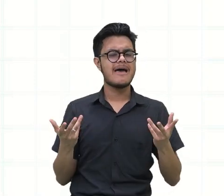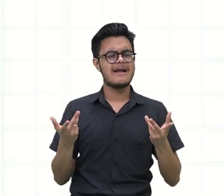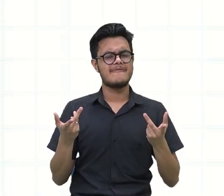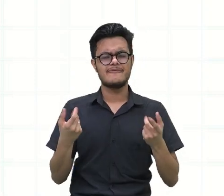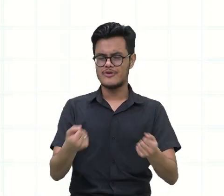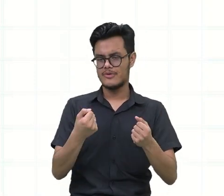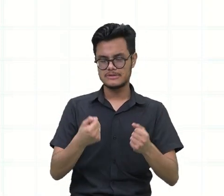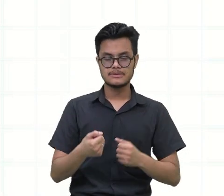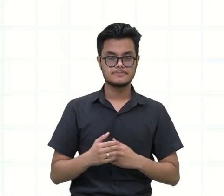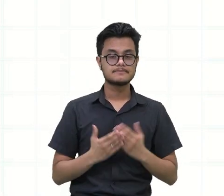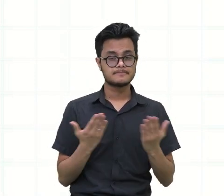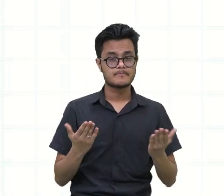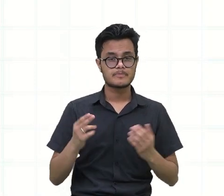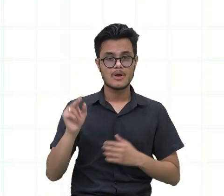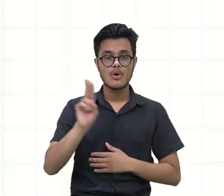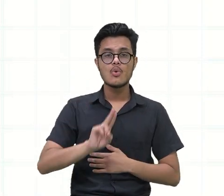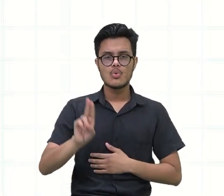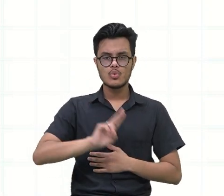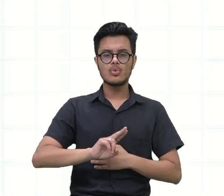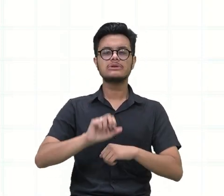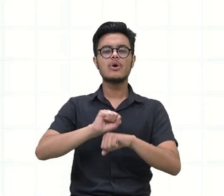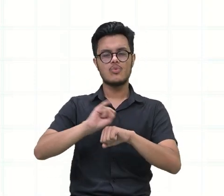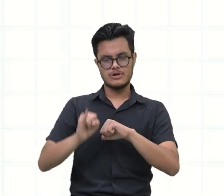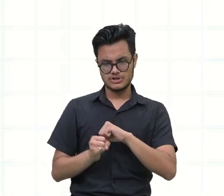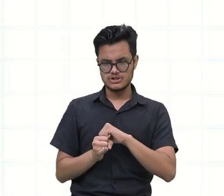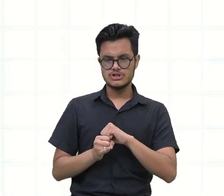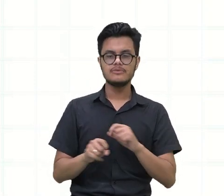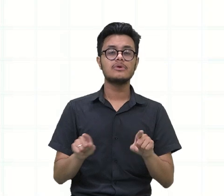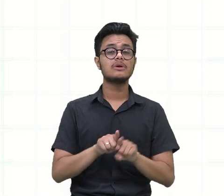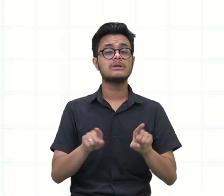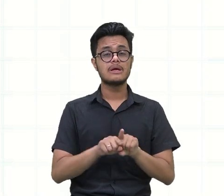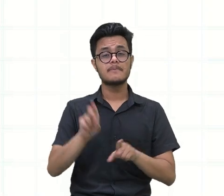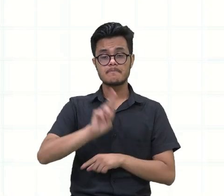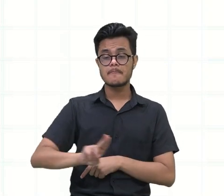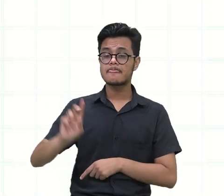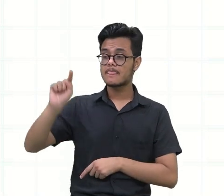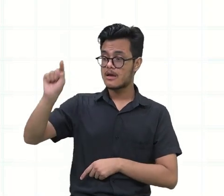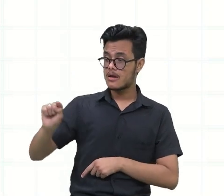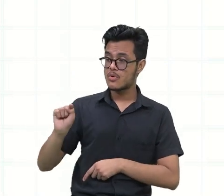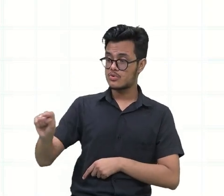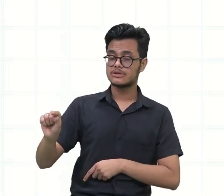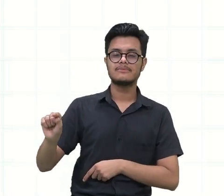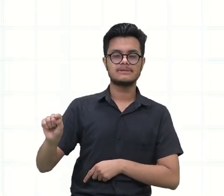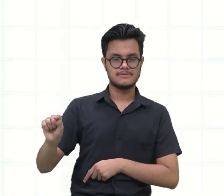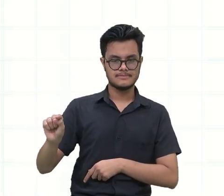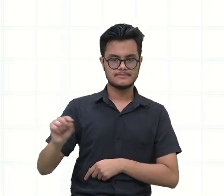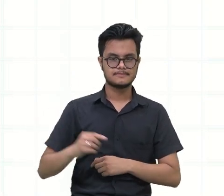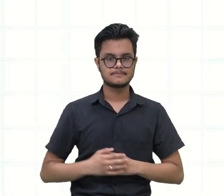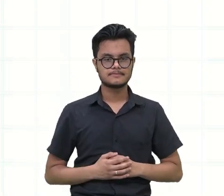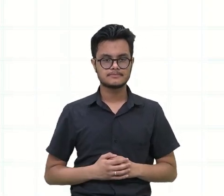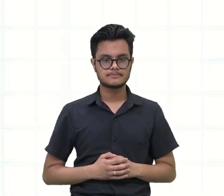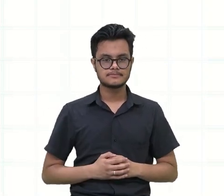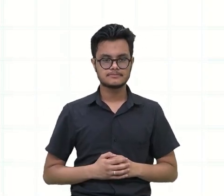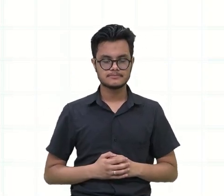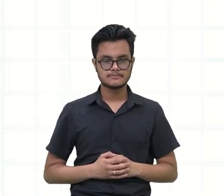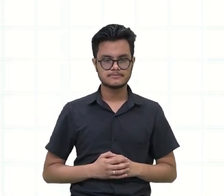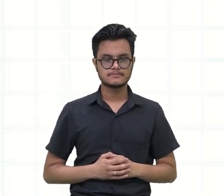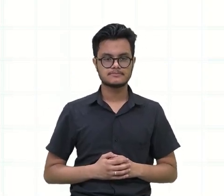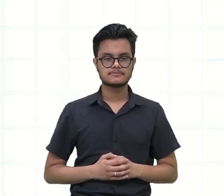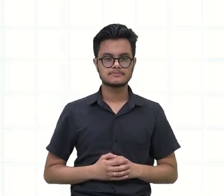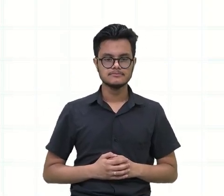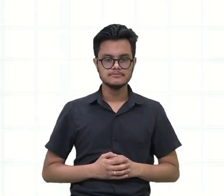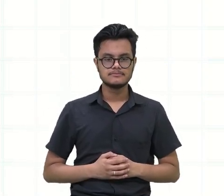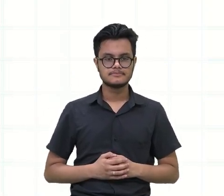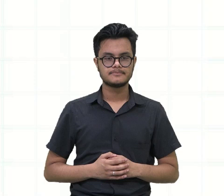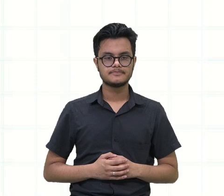utilizou o adjetivo e, ao mesmo tempo, ele utilizou a exclamação. Então,